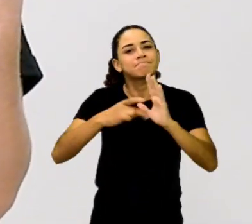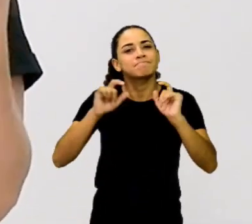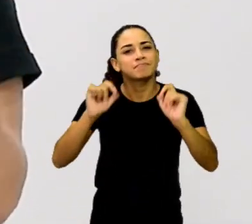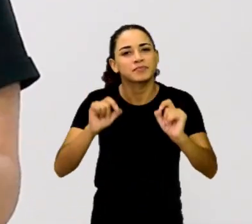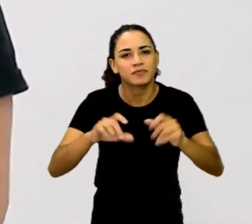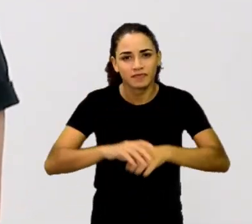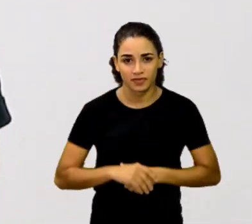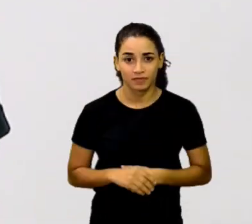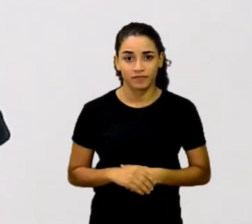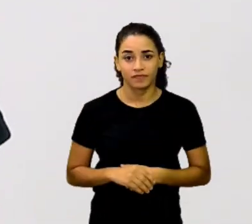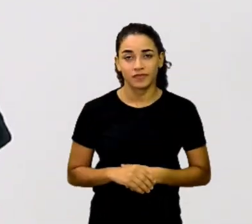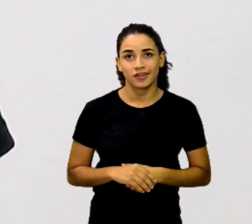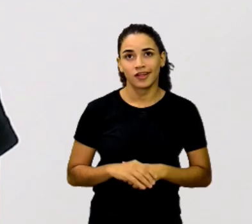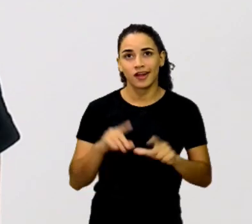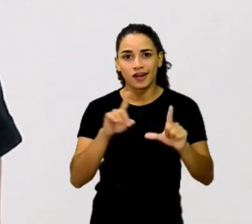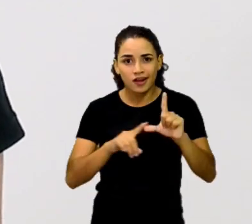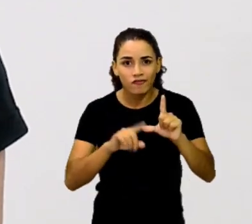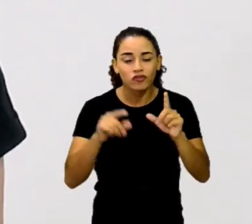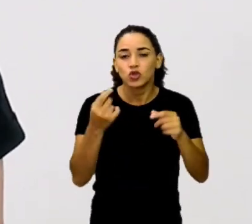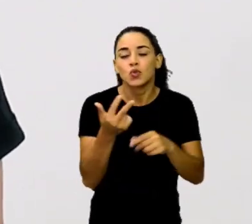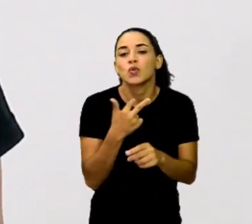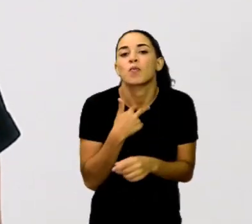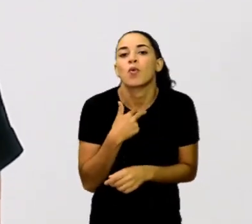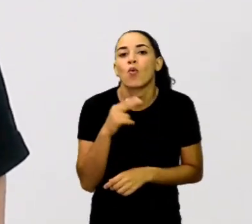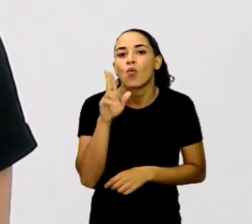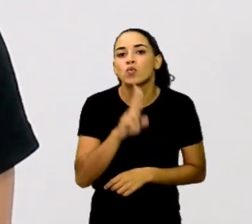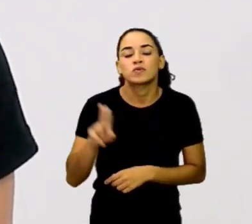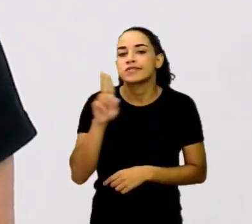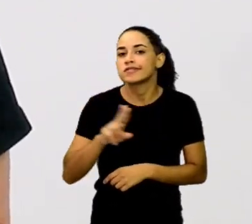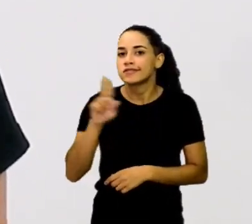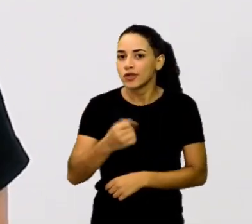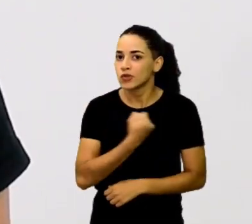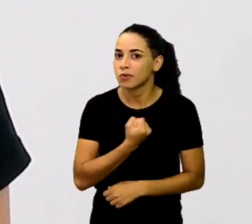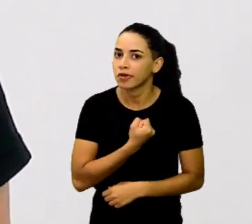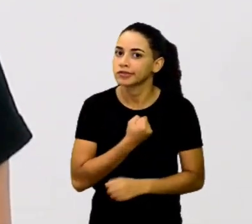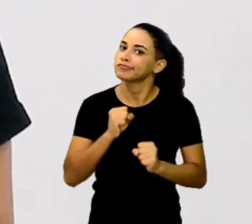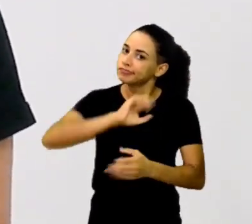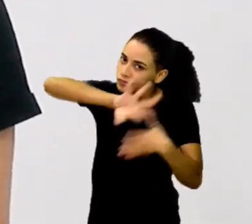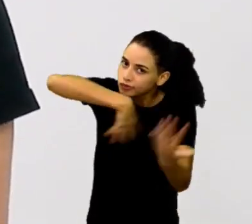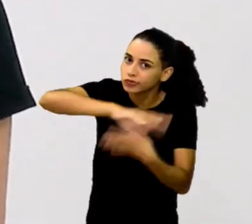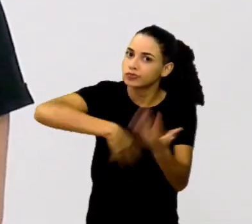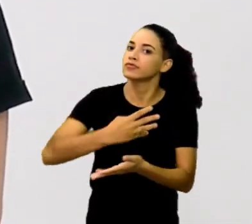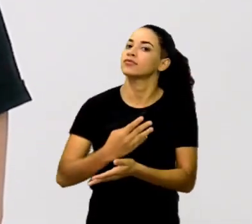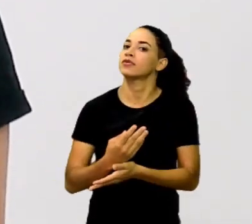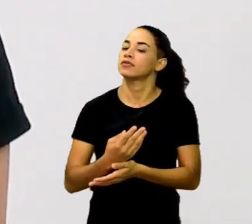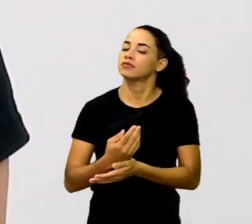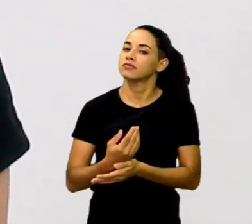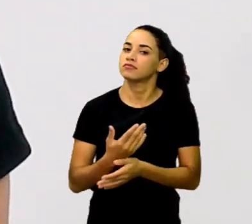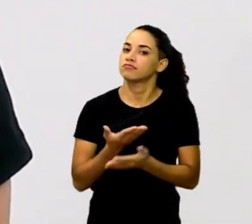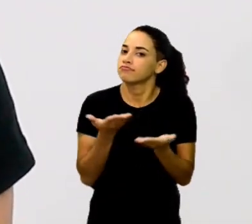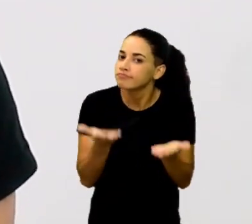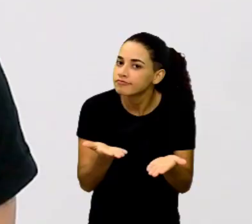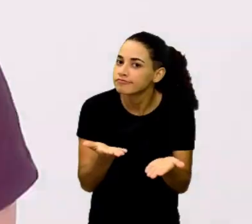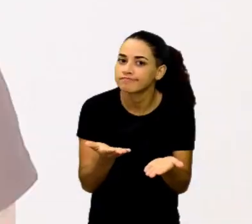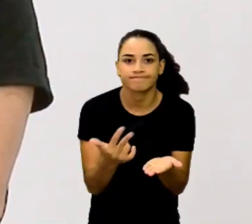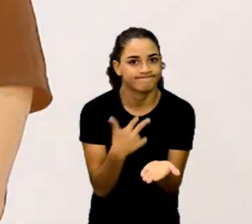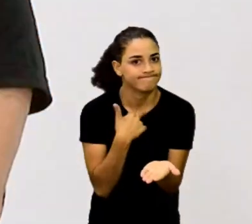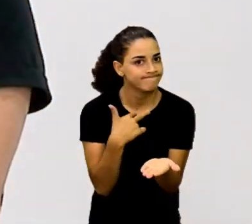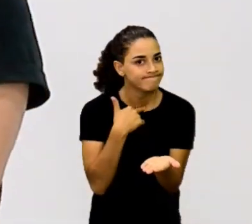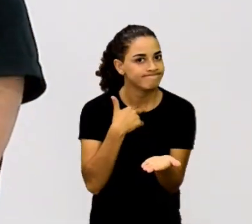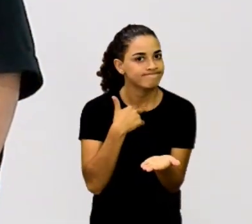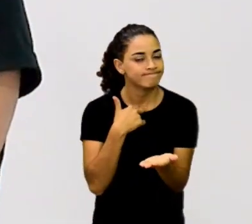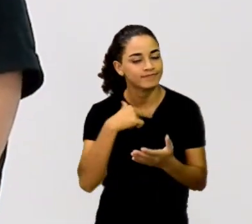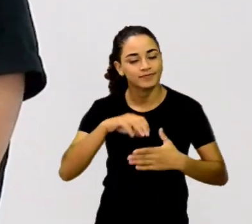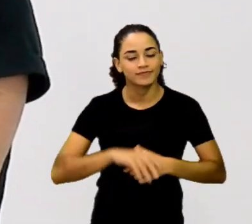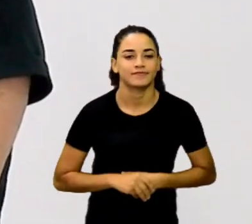letras. Você não pode usar números, senão vai virar bagunça. Isso não pode.